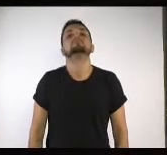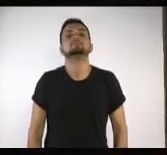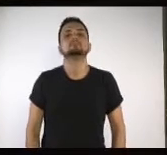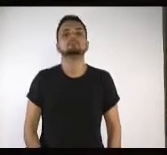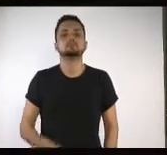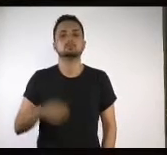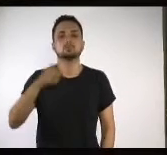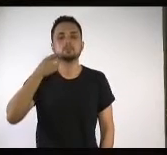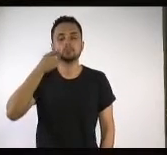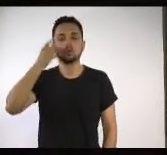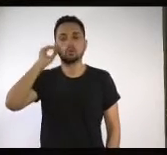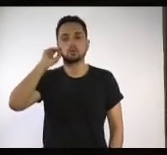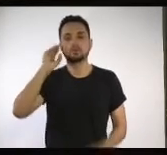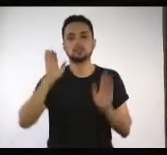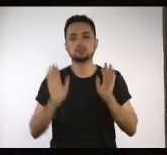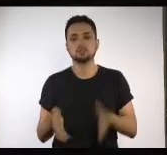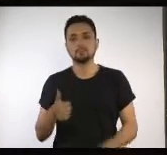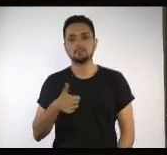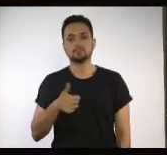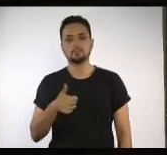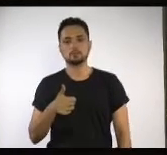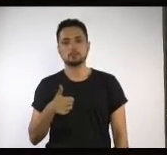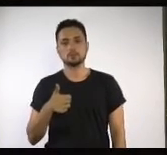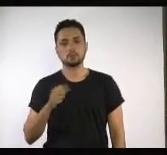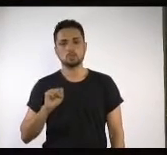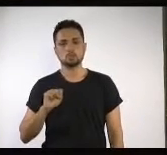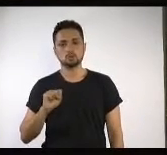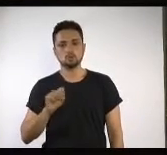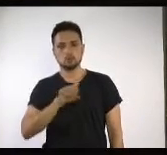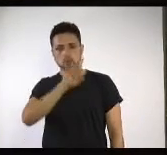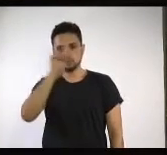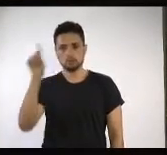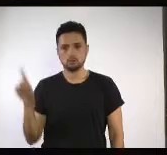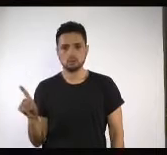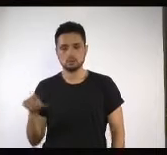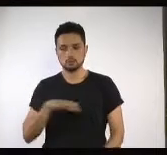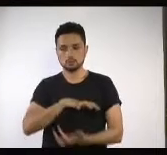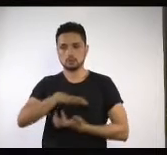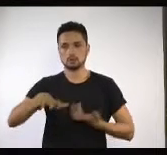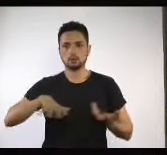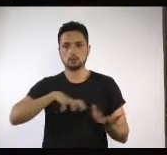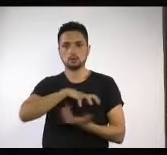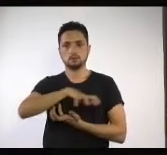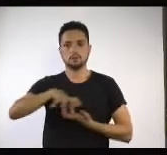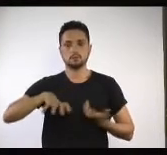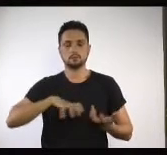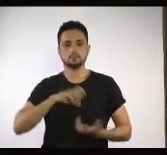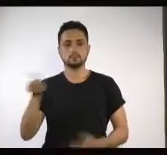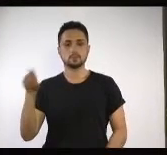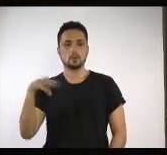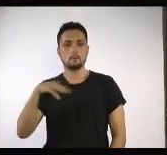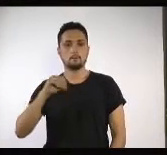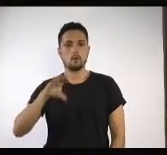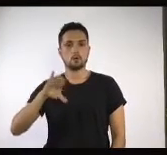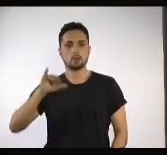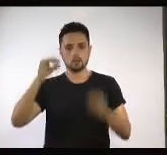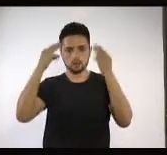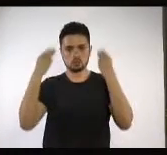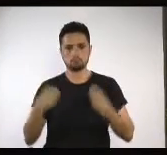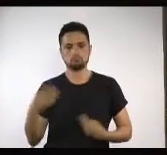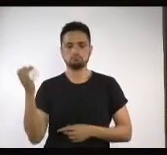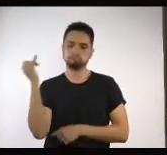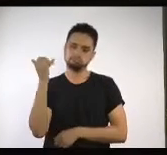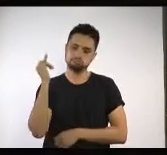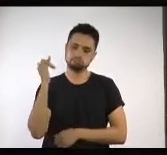ontem completava 18 dias, quando do pronunciamento da deputada Mônica. Nós